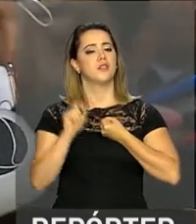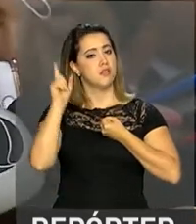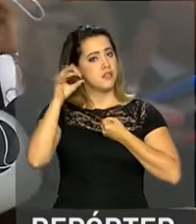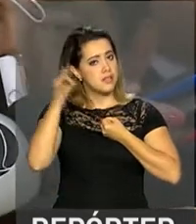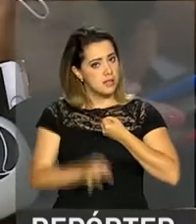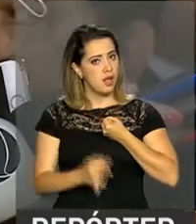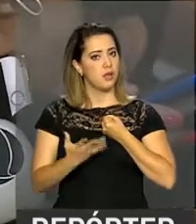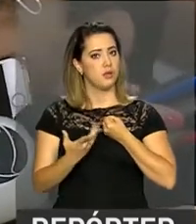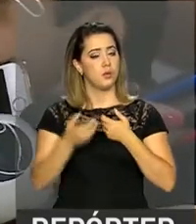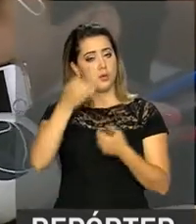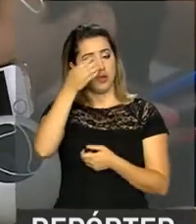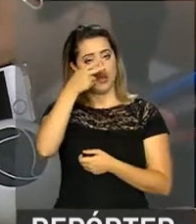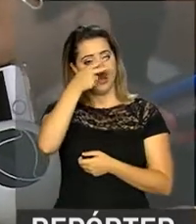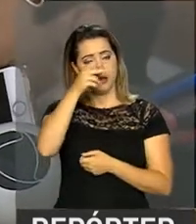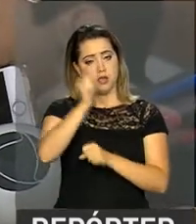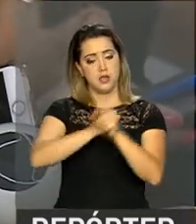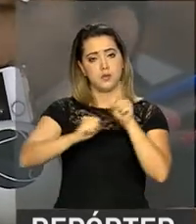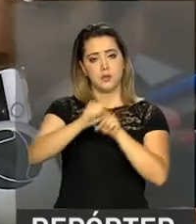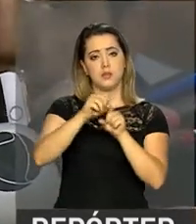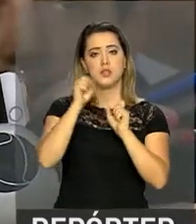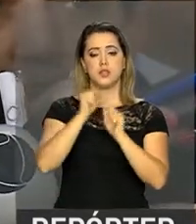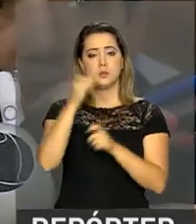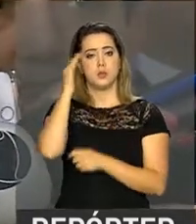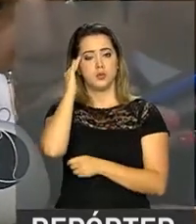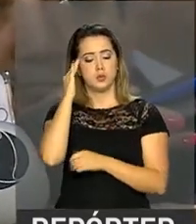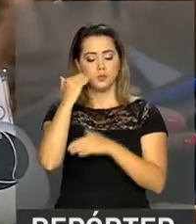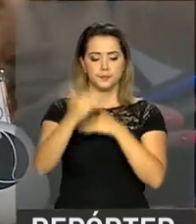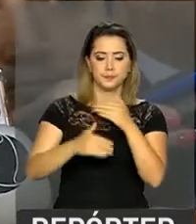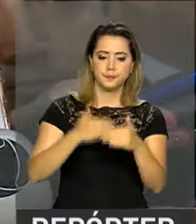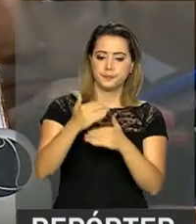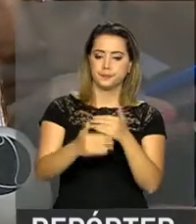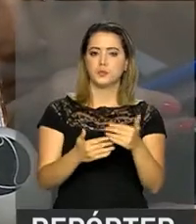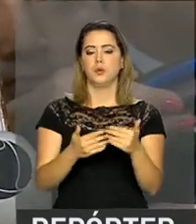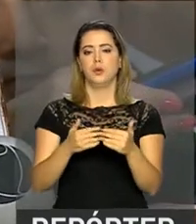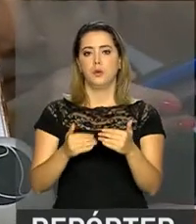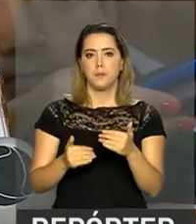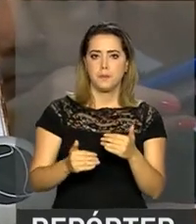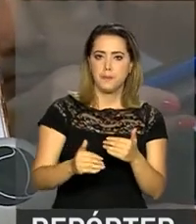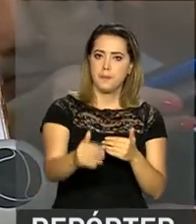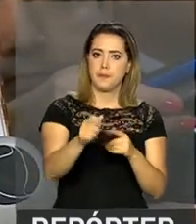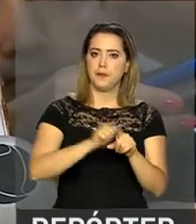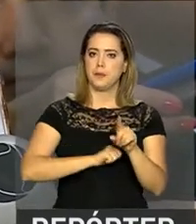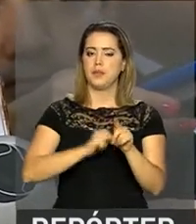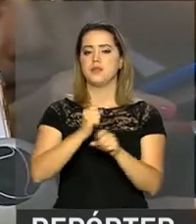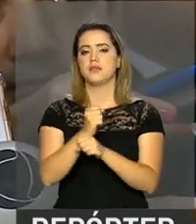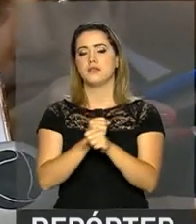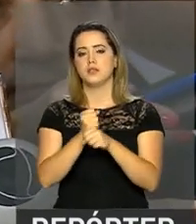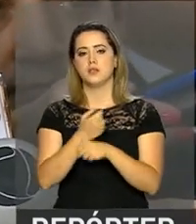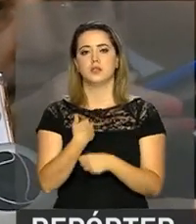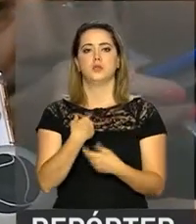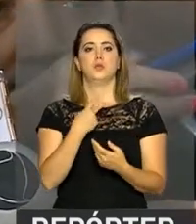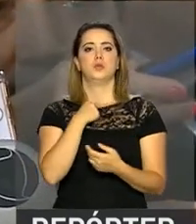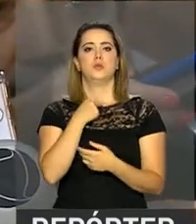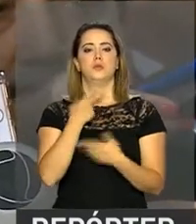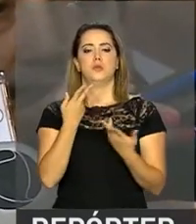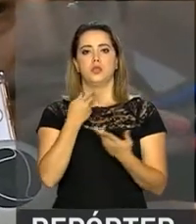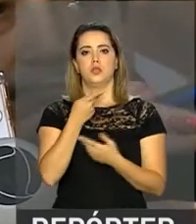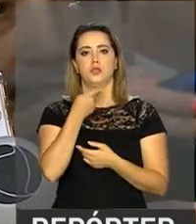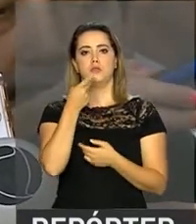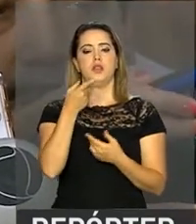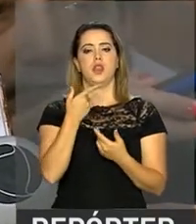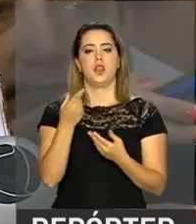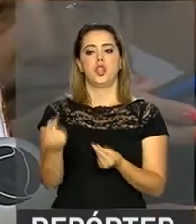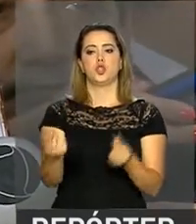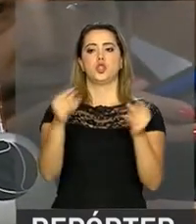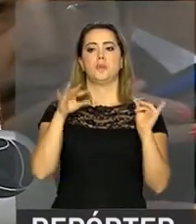a sociedade pode compreender ao longo dos próximos meses, anos, que não adianta a gente achar que tem dinheiro para tudo.